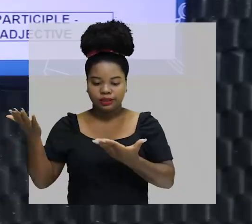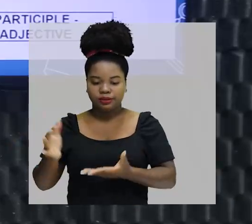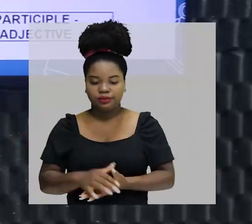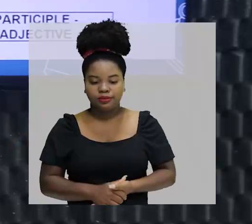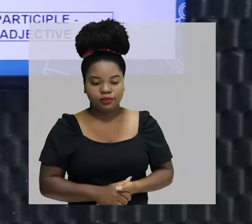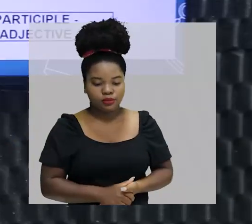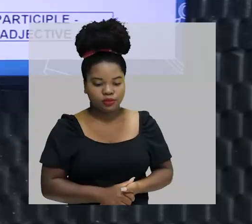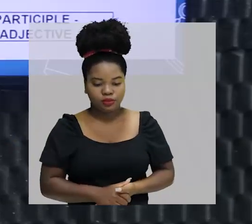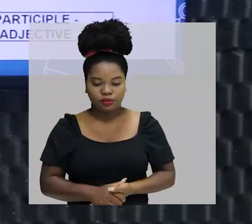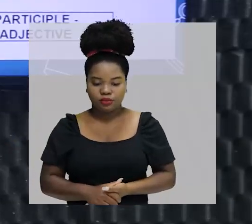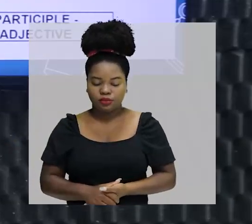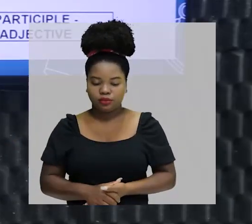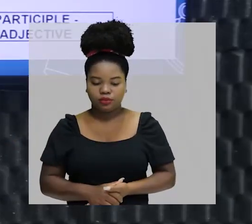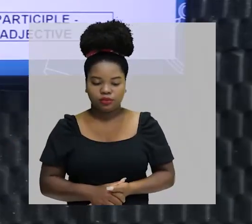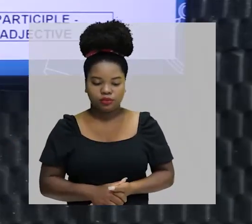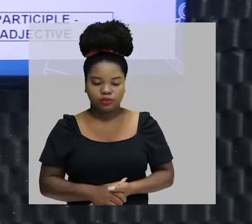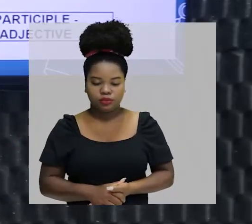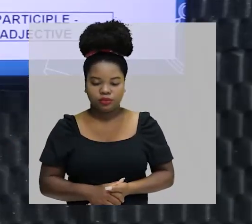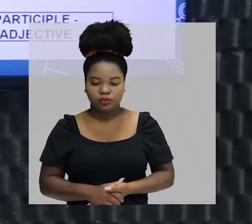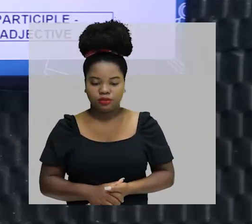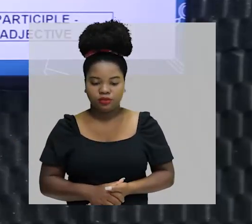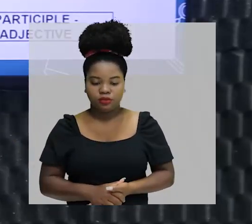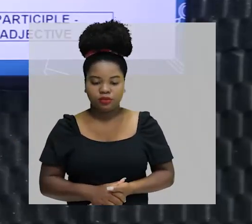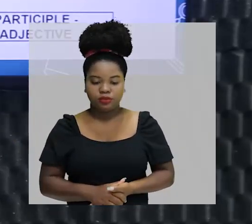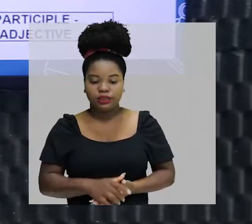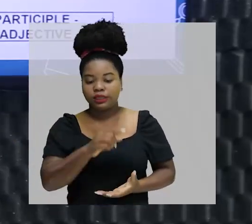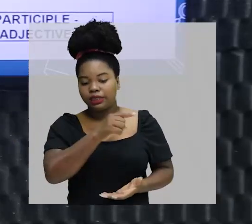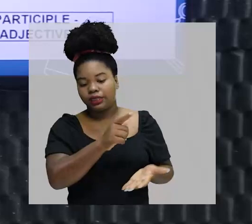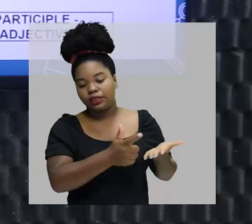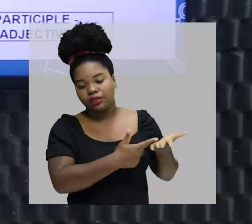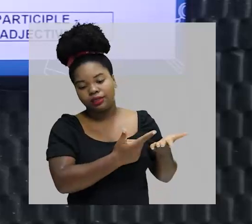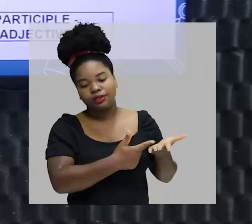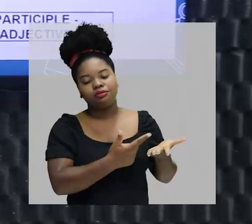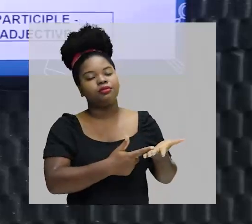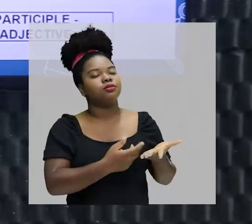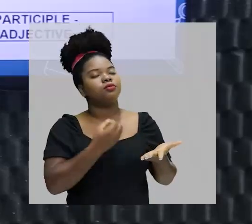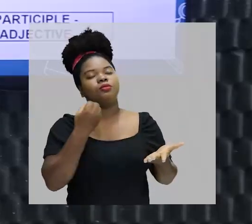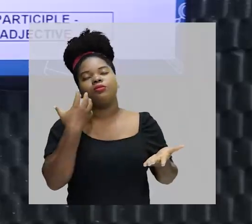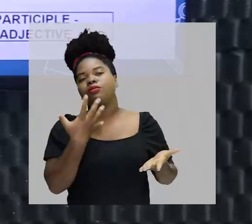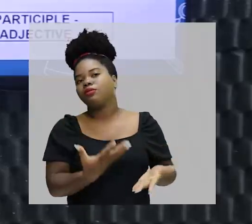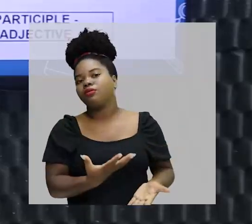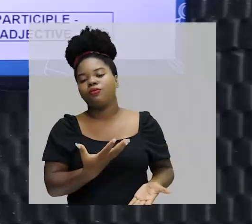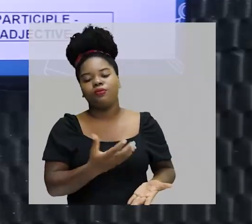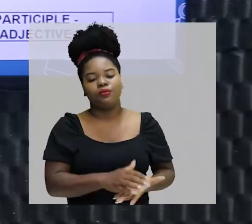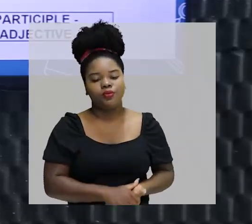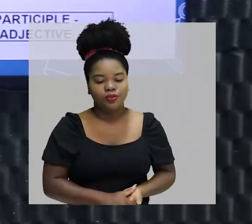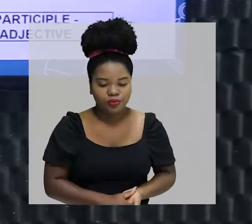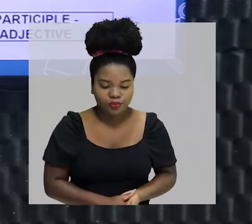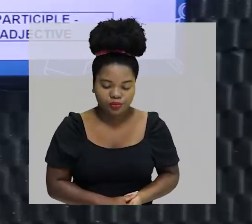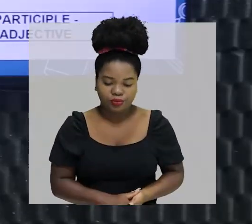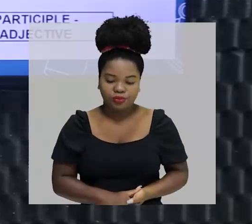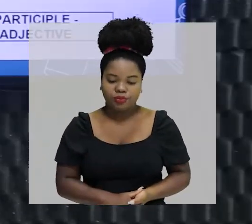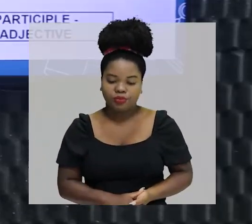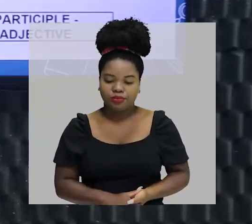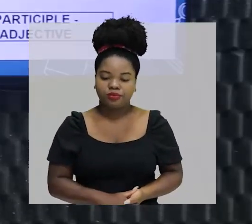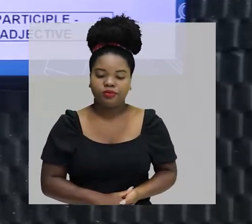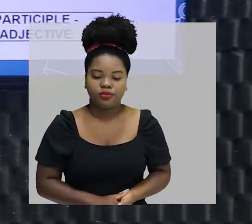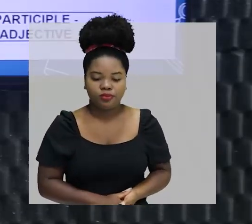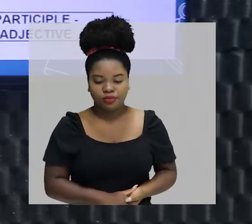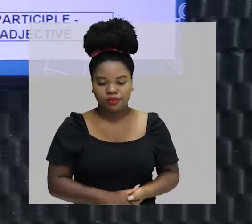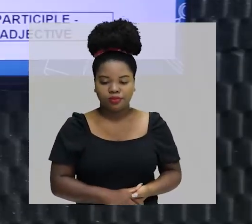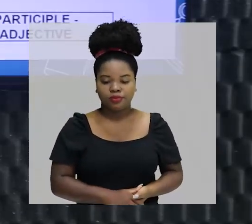book was very interesting. Aquele livro foi muito interessante. Não